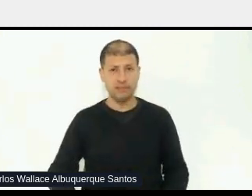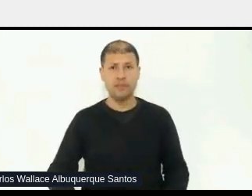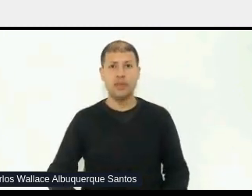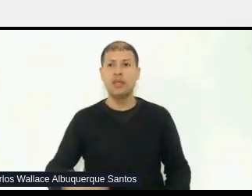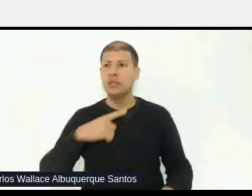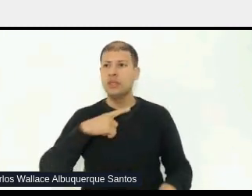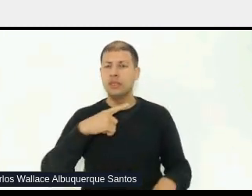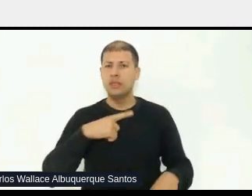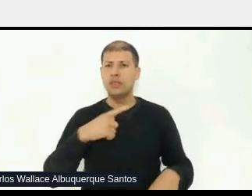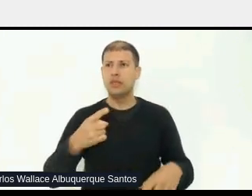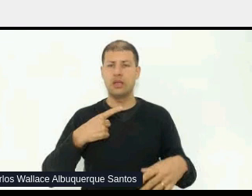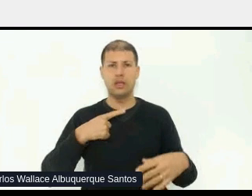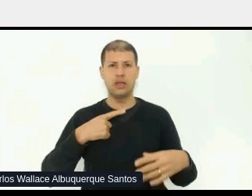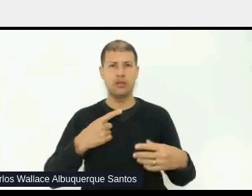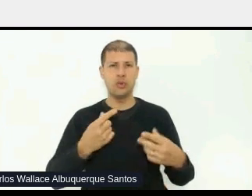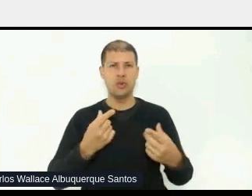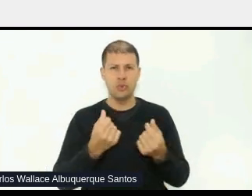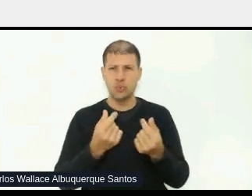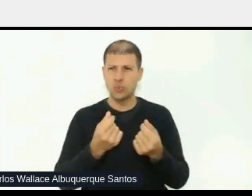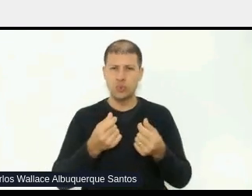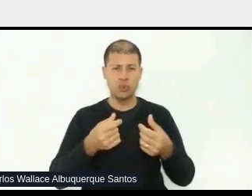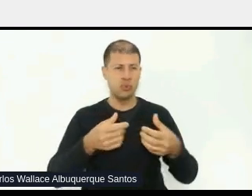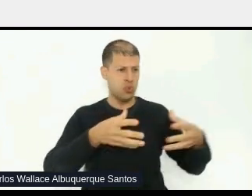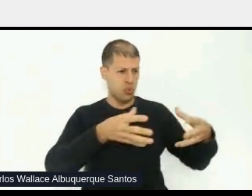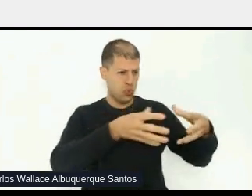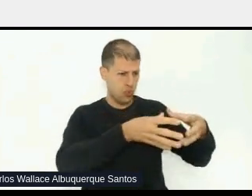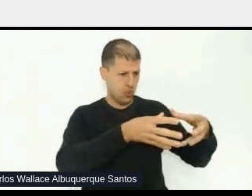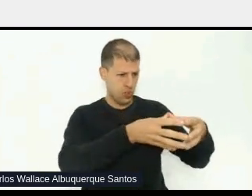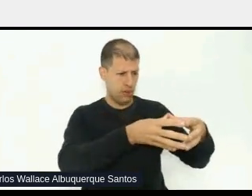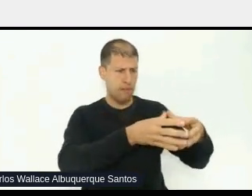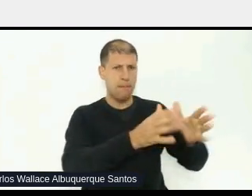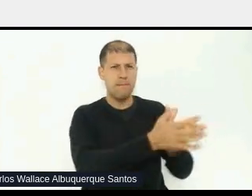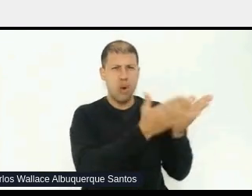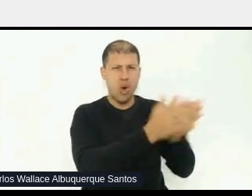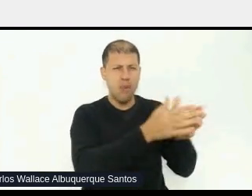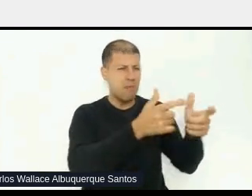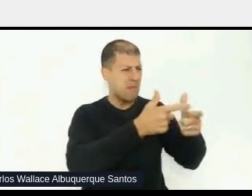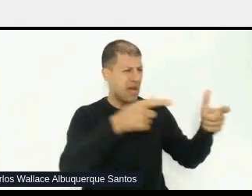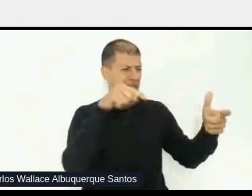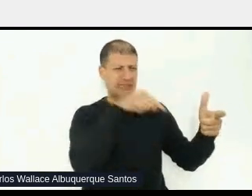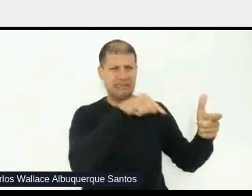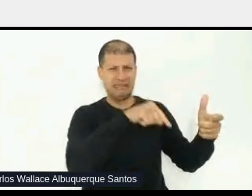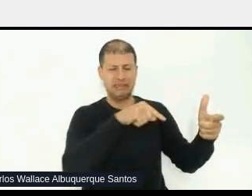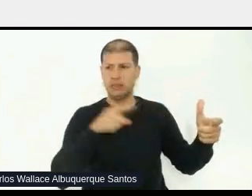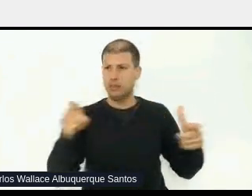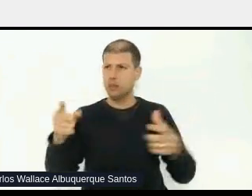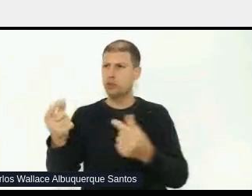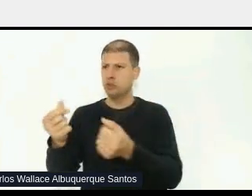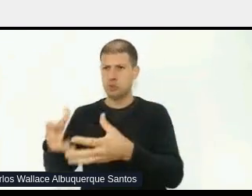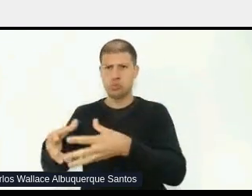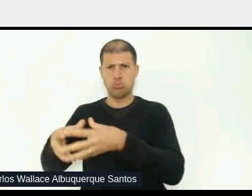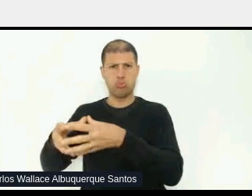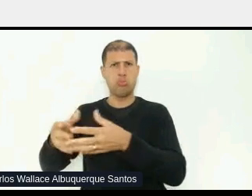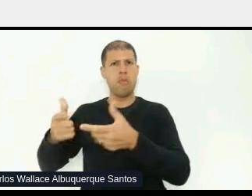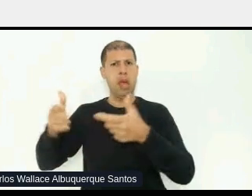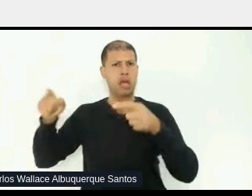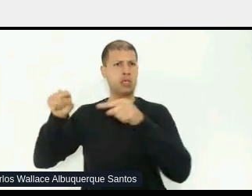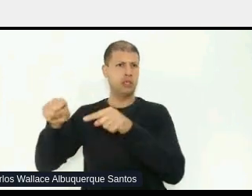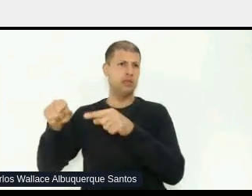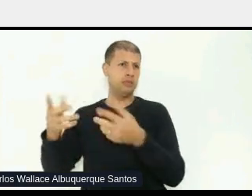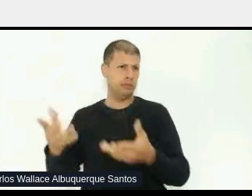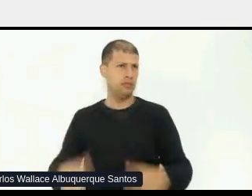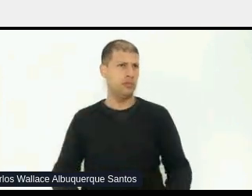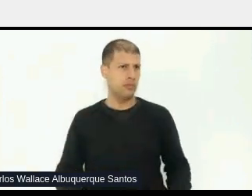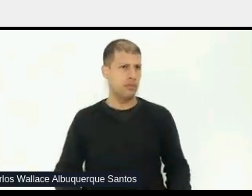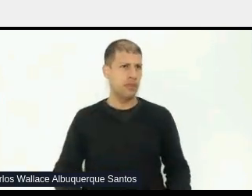social e econômica, né, pessoas em regiões mais pobres, pessoas em regiões que têm uma necessidade econômica maior, né?